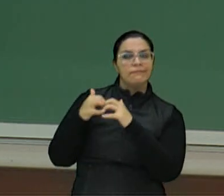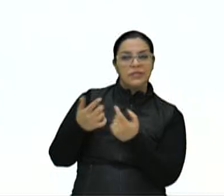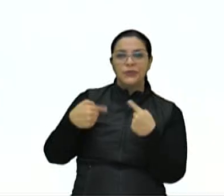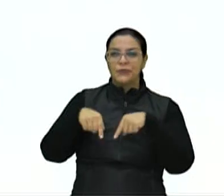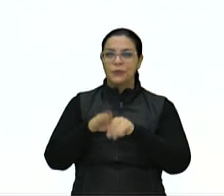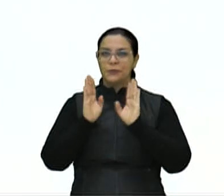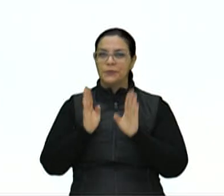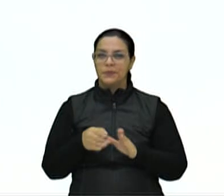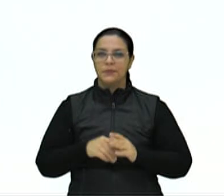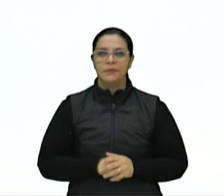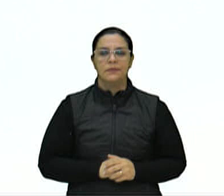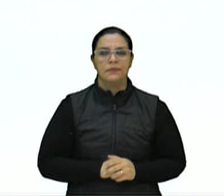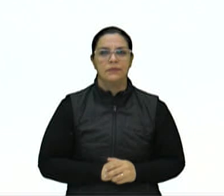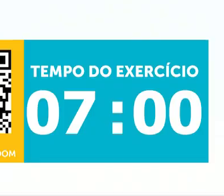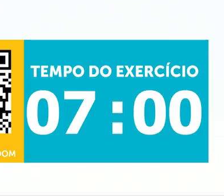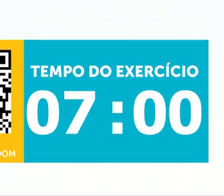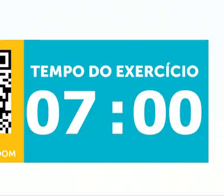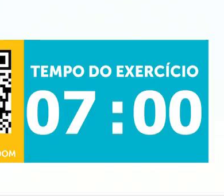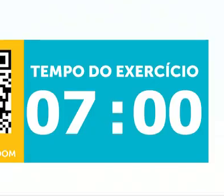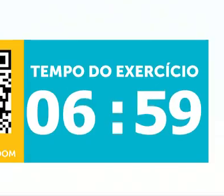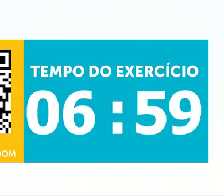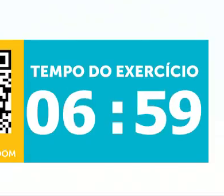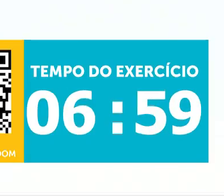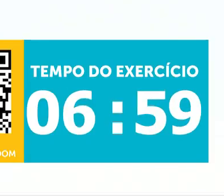logo retornaremos.